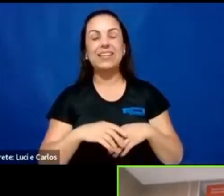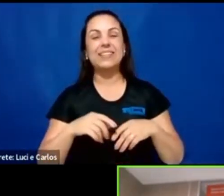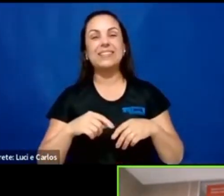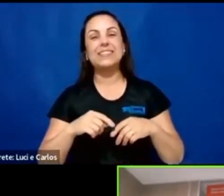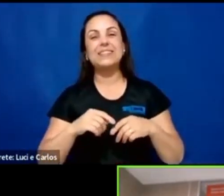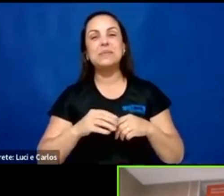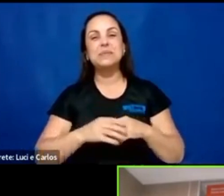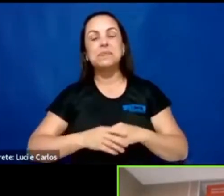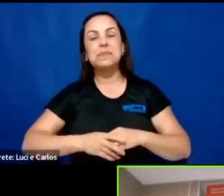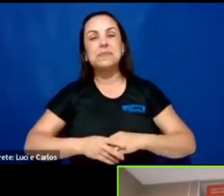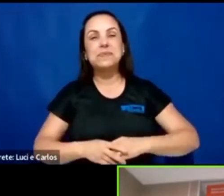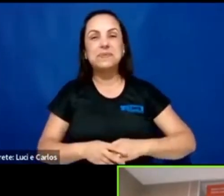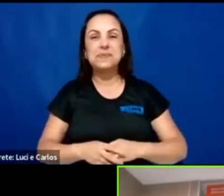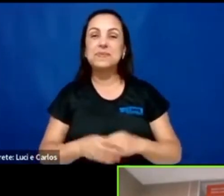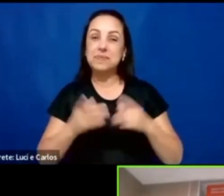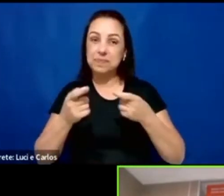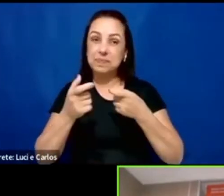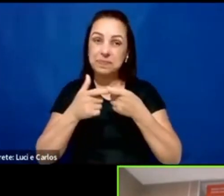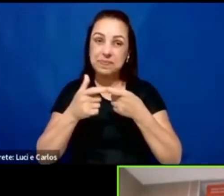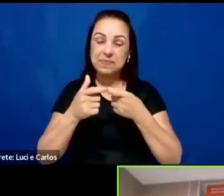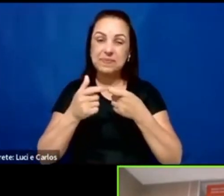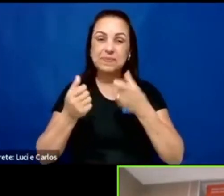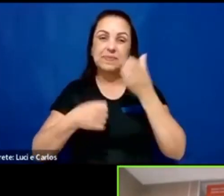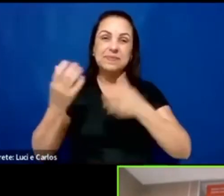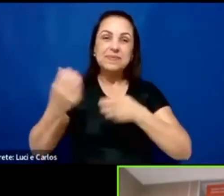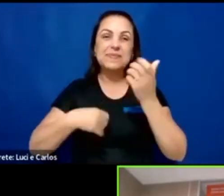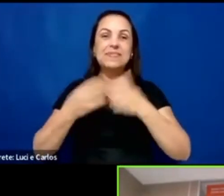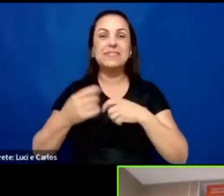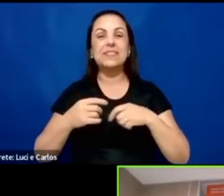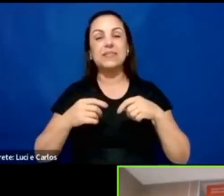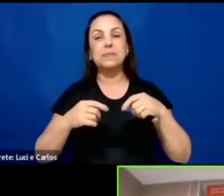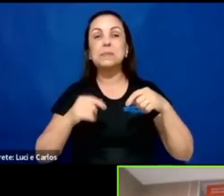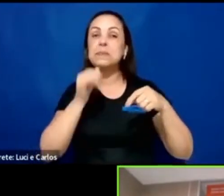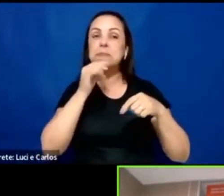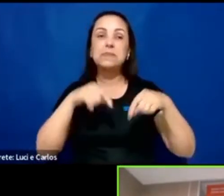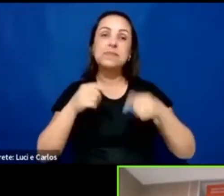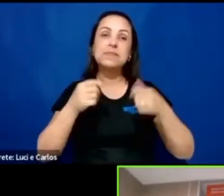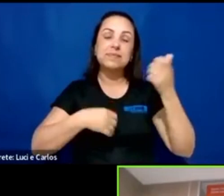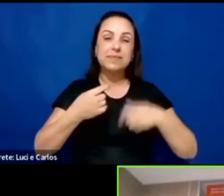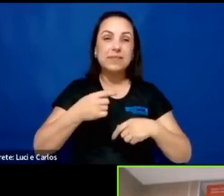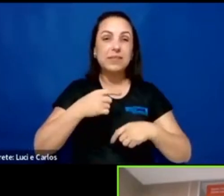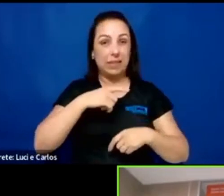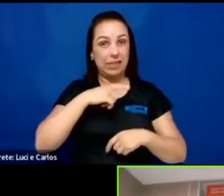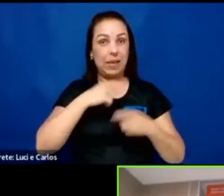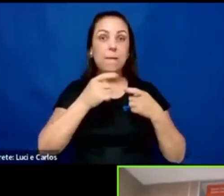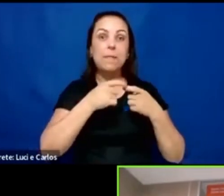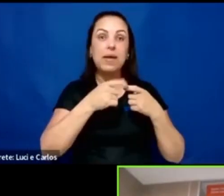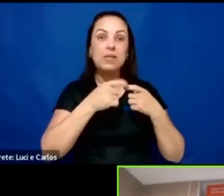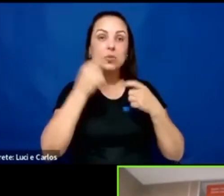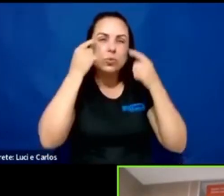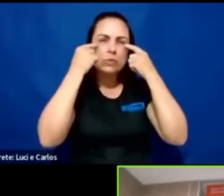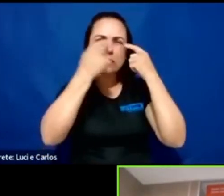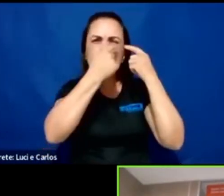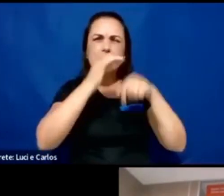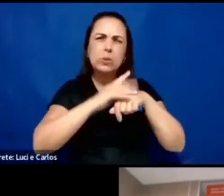por exemplo, vocês têm, nós temos os olhos, né? Então nós temos um médico oftalmo, né?